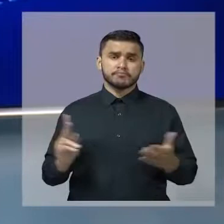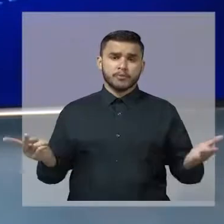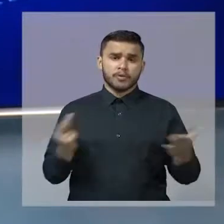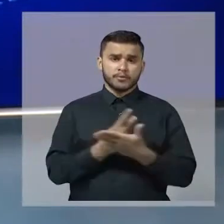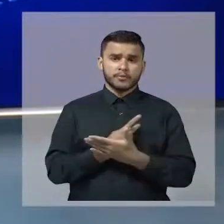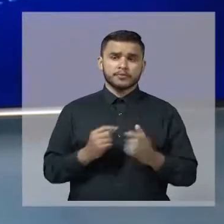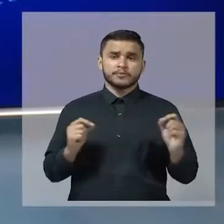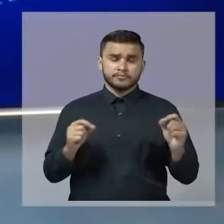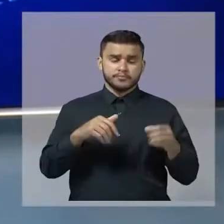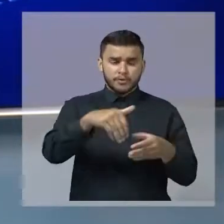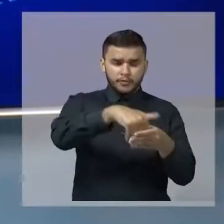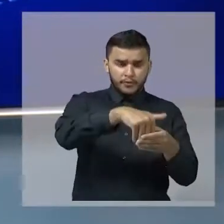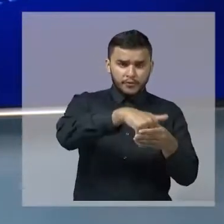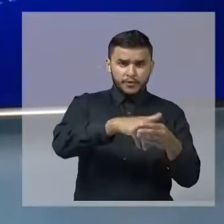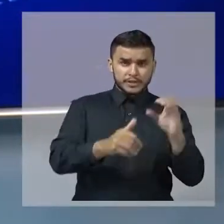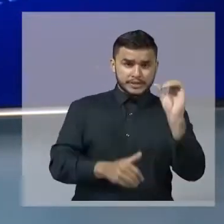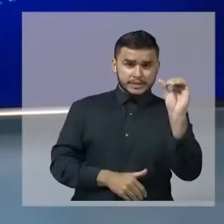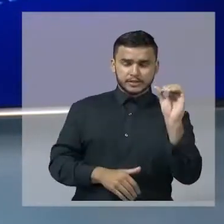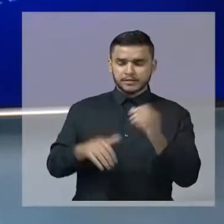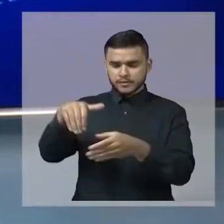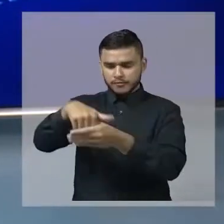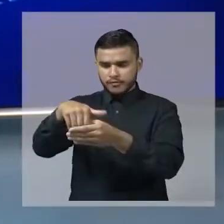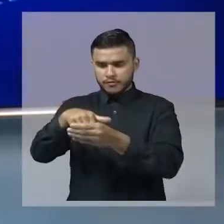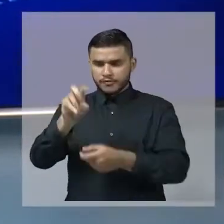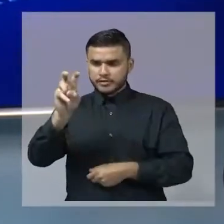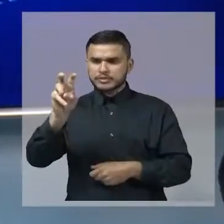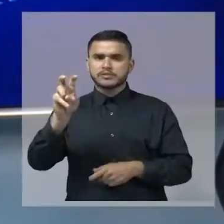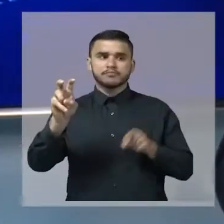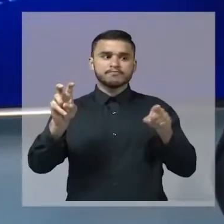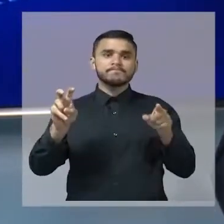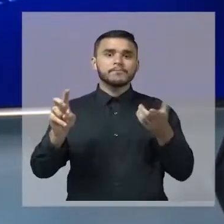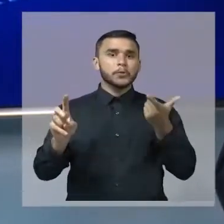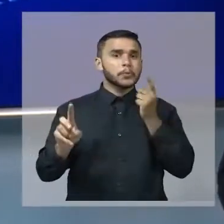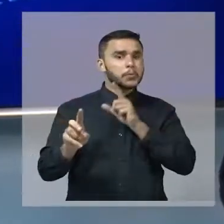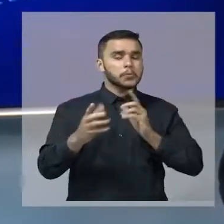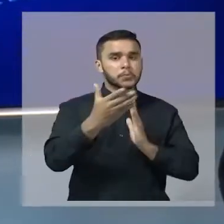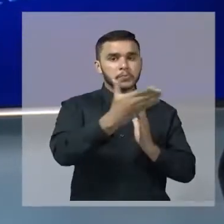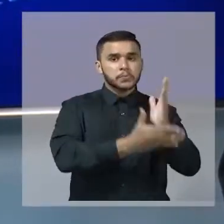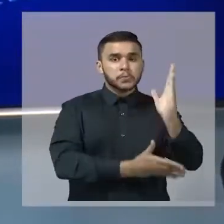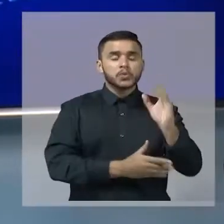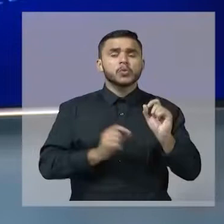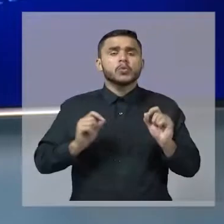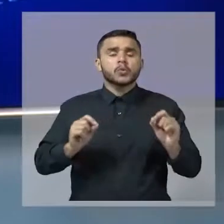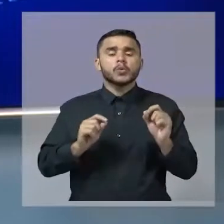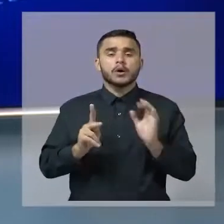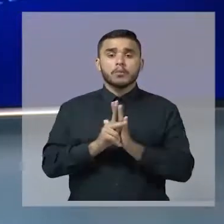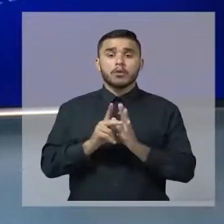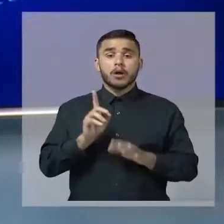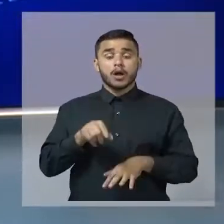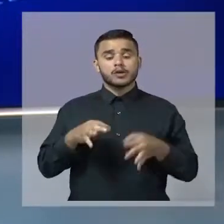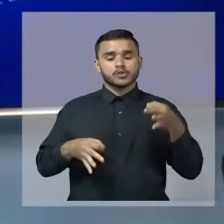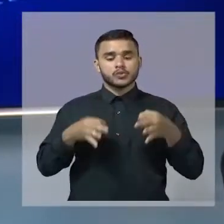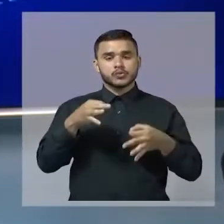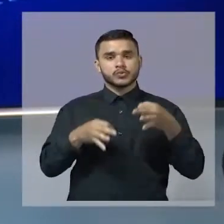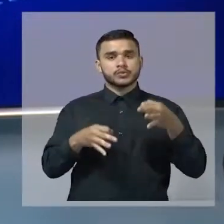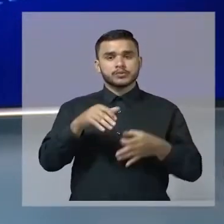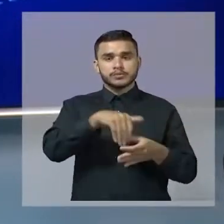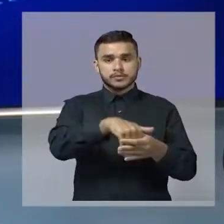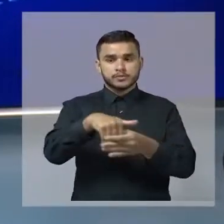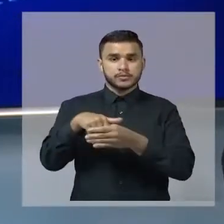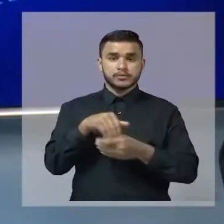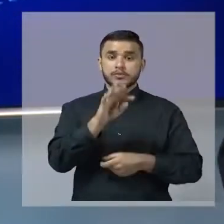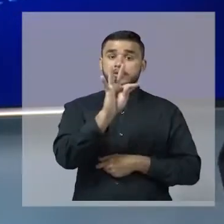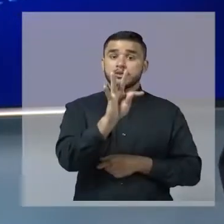manteve por 6 votos a 5 sobre a jurisdição, sobre a competência da Justiça Eleitoral, portanto do